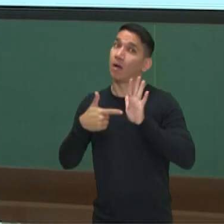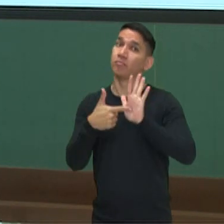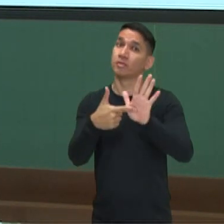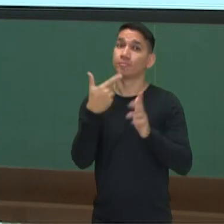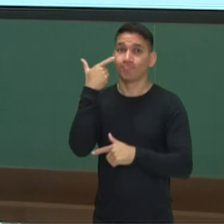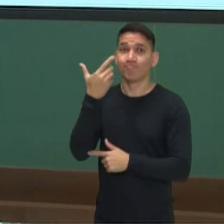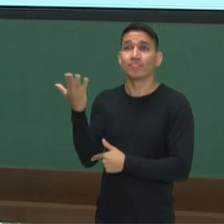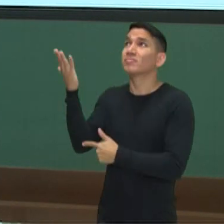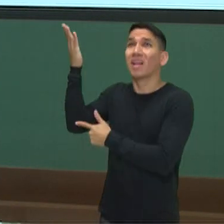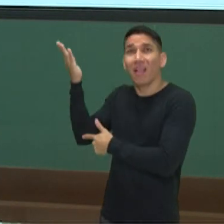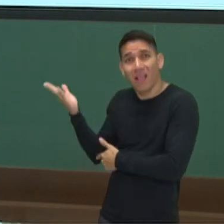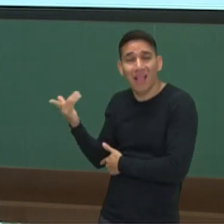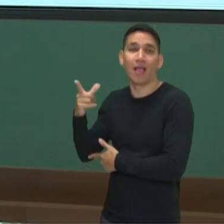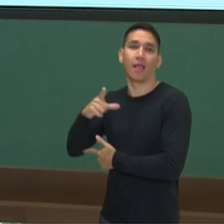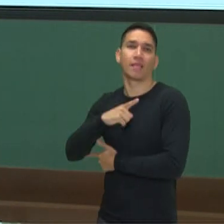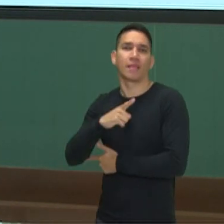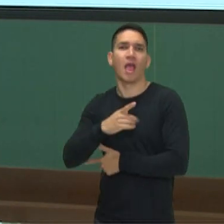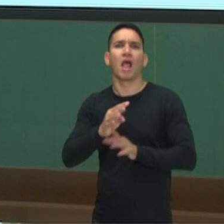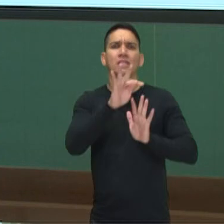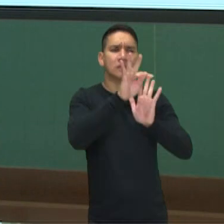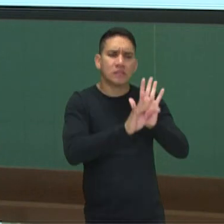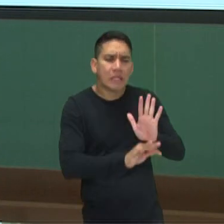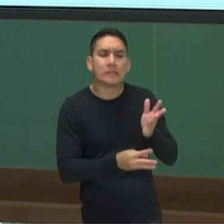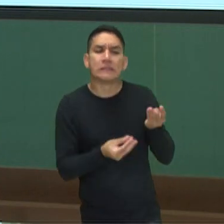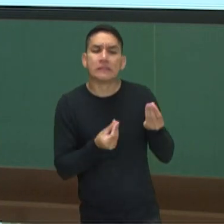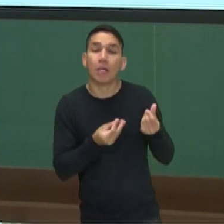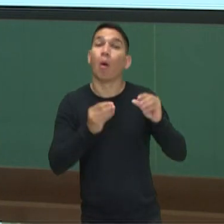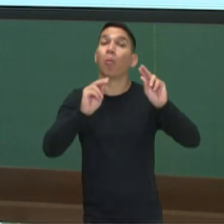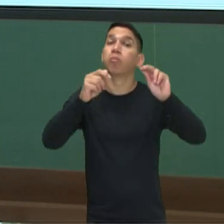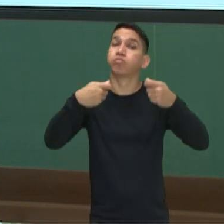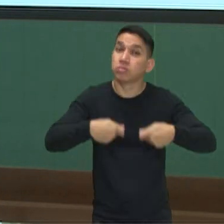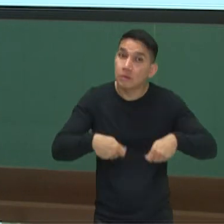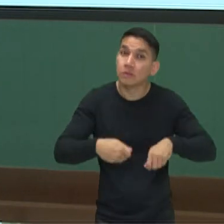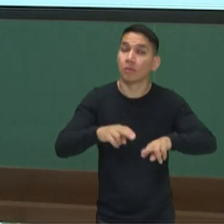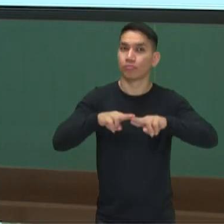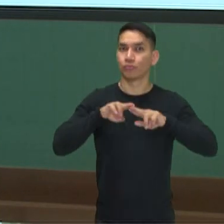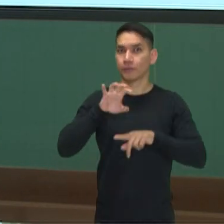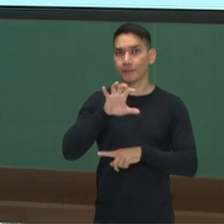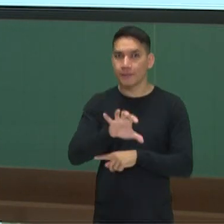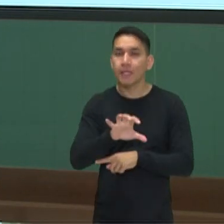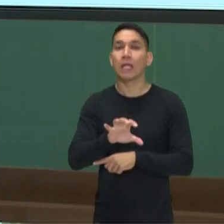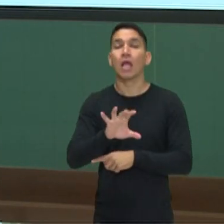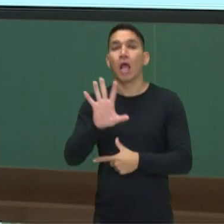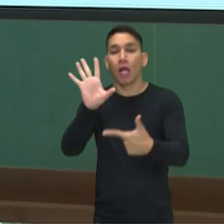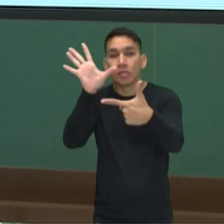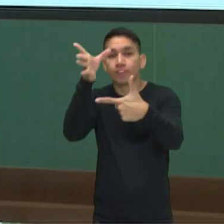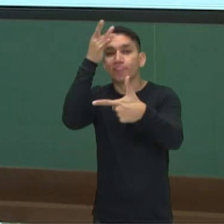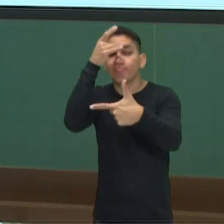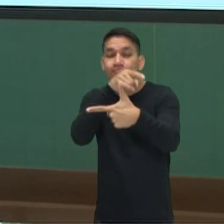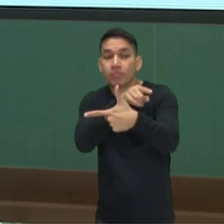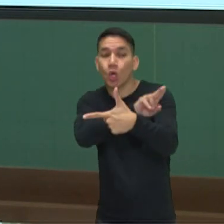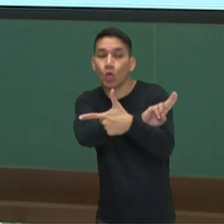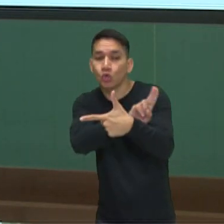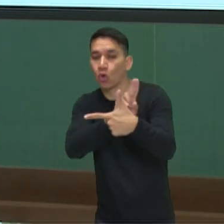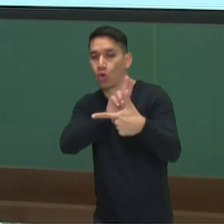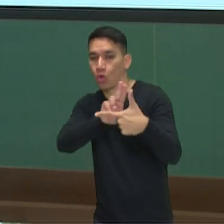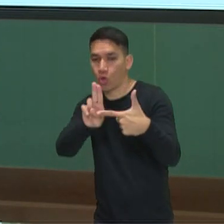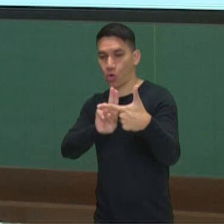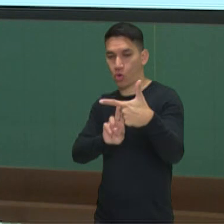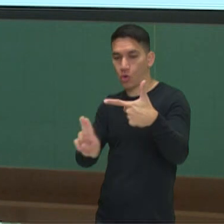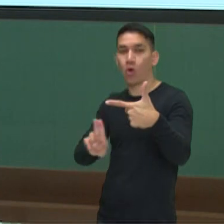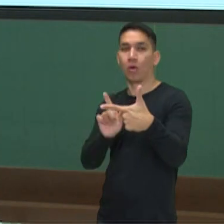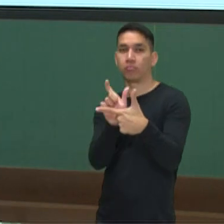aparecer em enunciados, em textos. Então, é importante você saber os nomes dos termos de uma